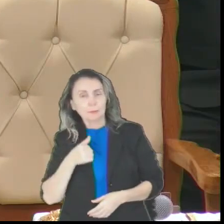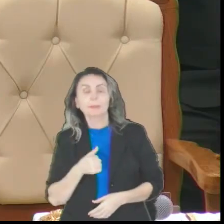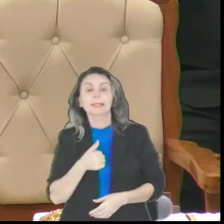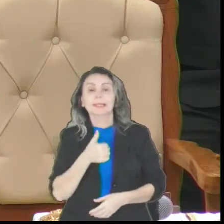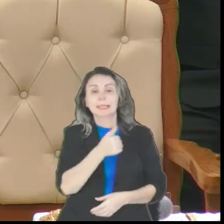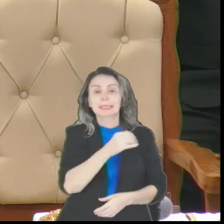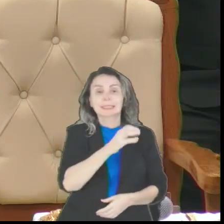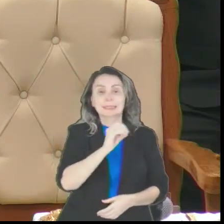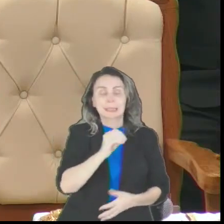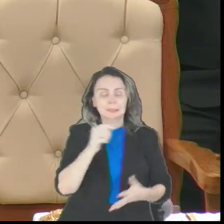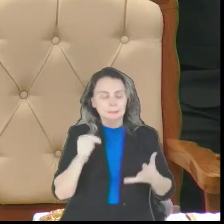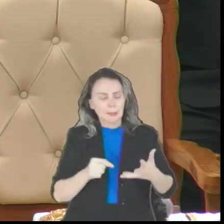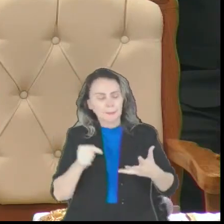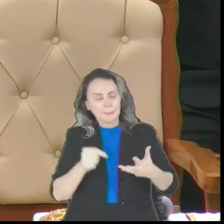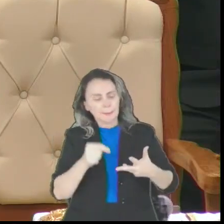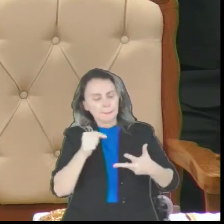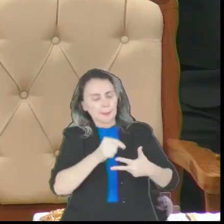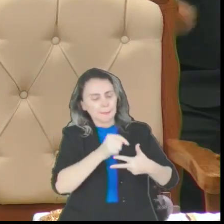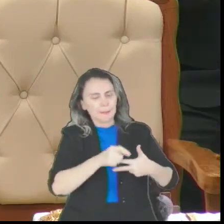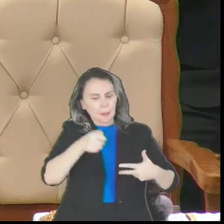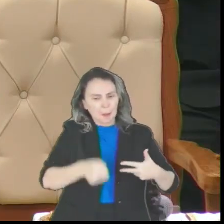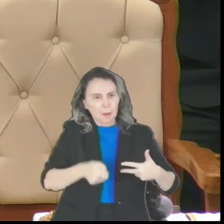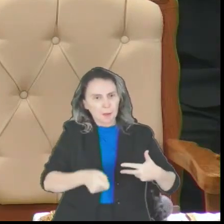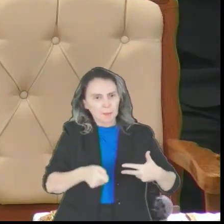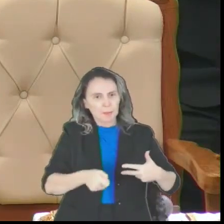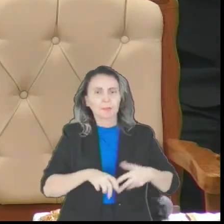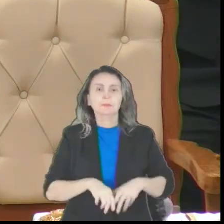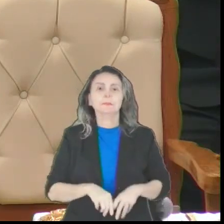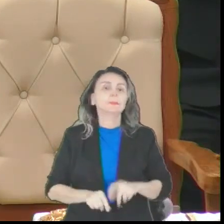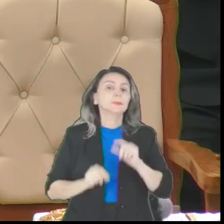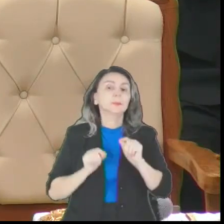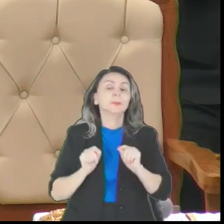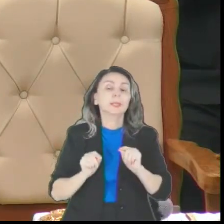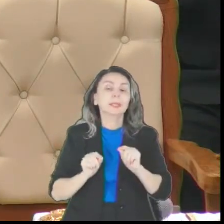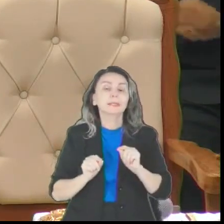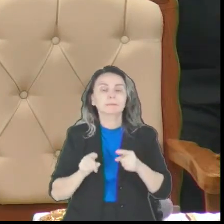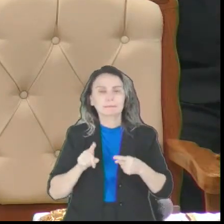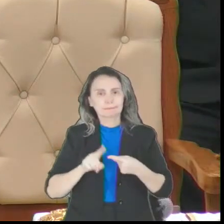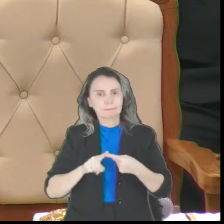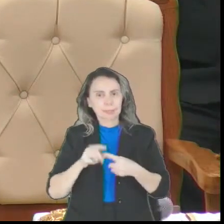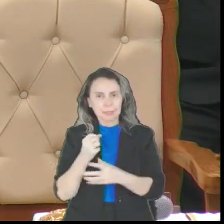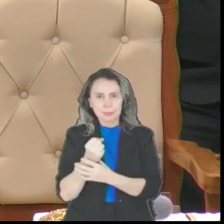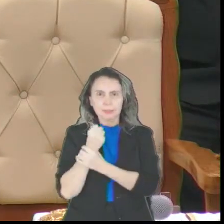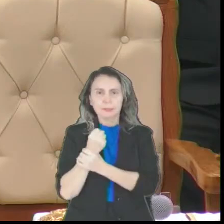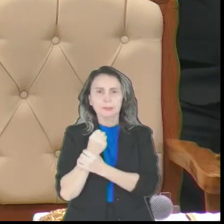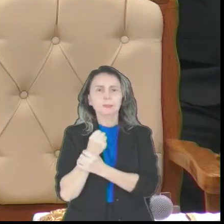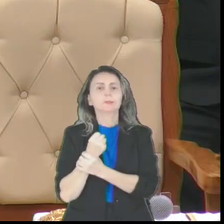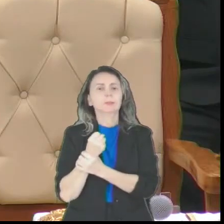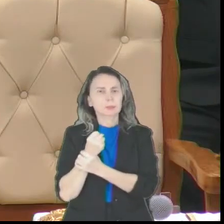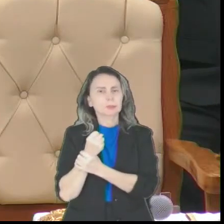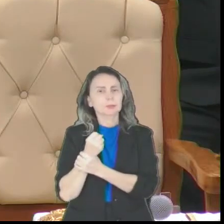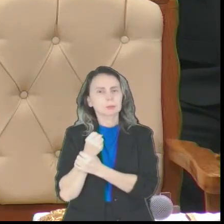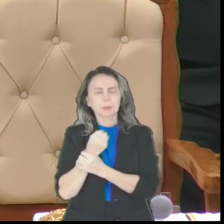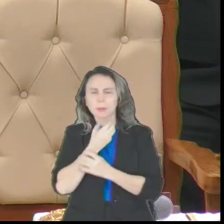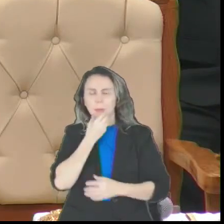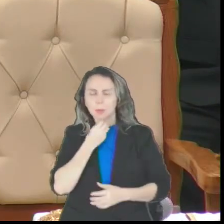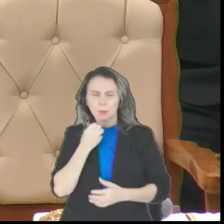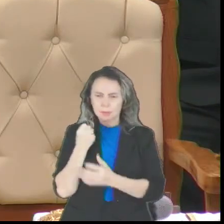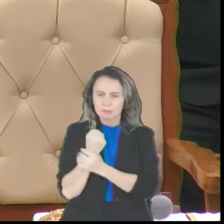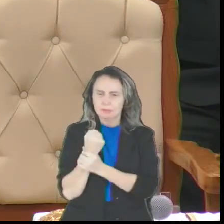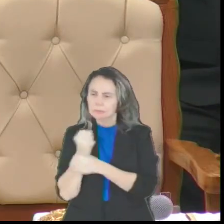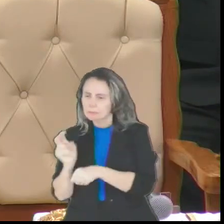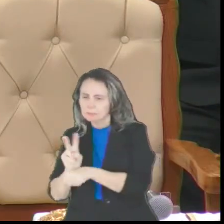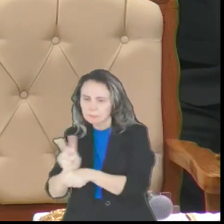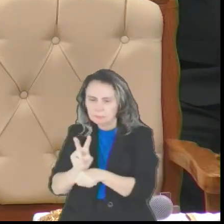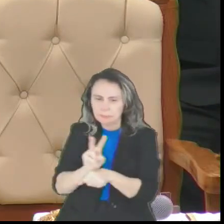ele cumprir com ela. Entre essas coisas está a segurança diária. O homem é o segurança da casa, irmãos. Cuidado, que